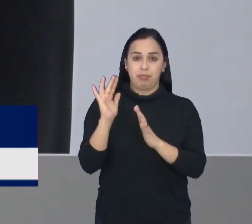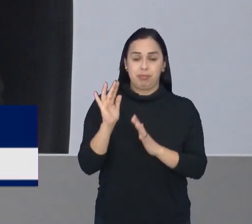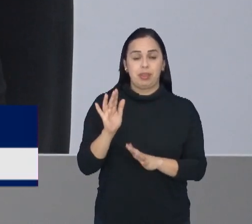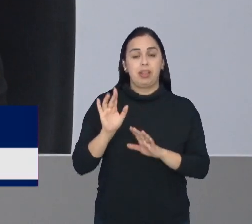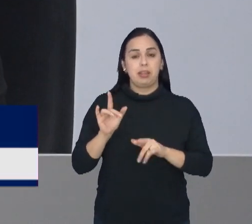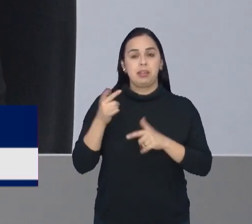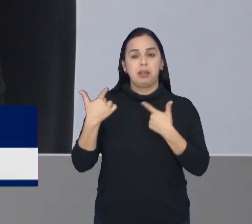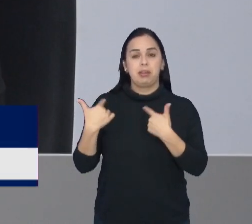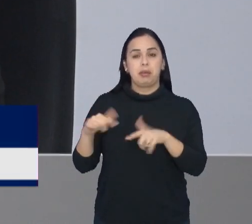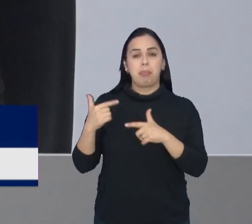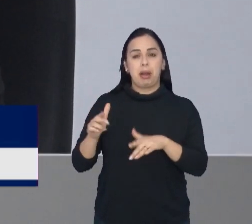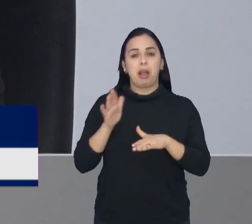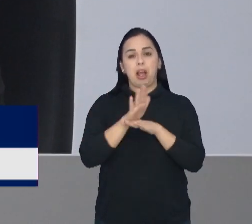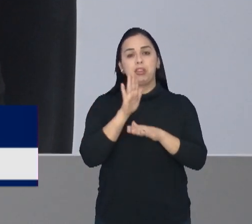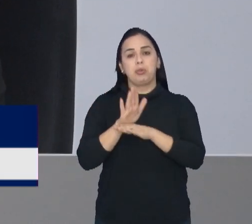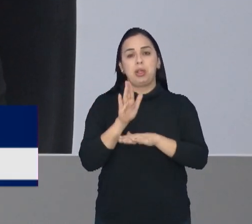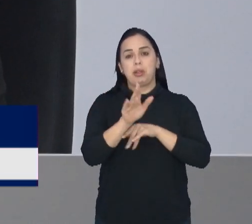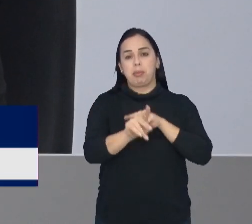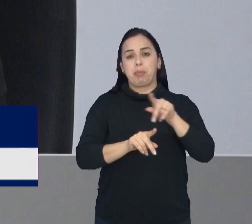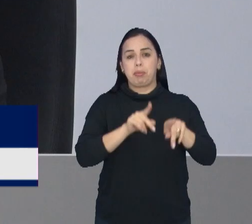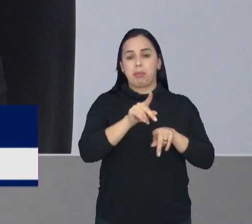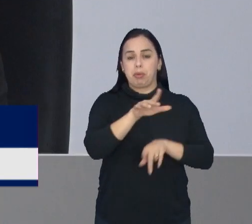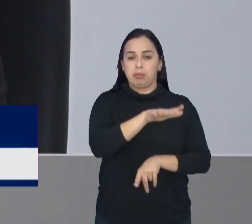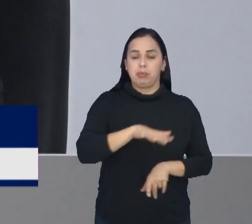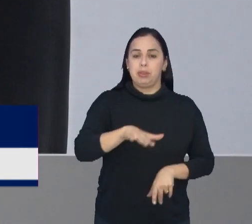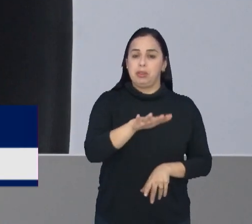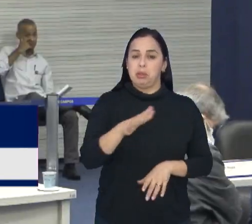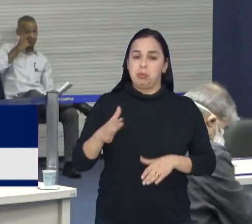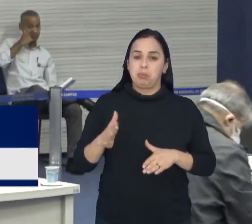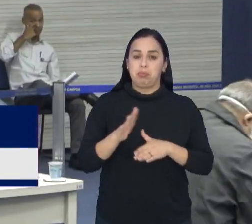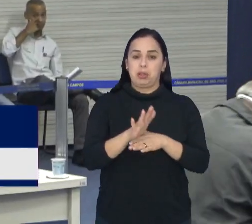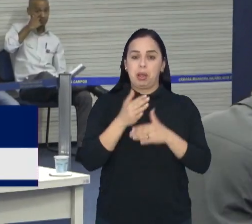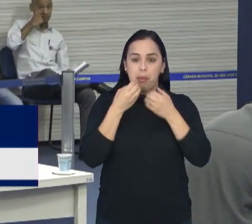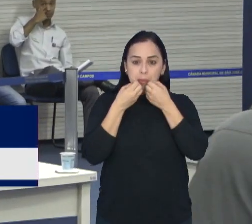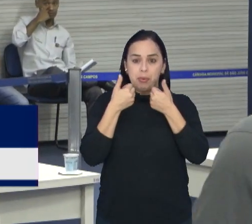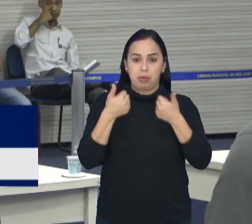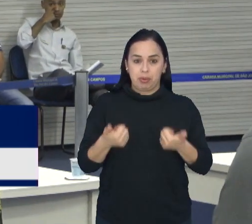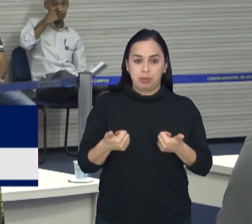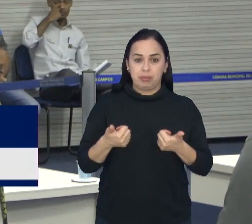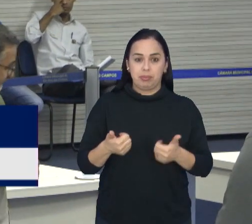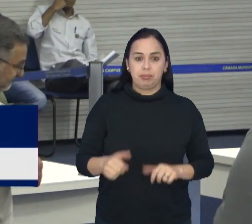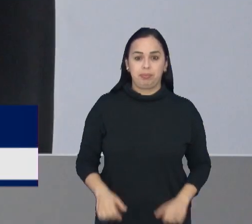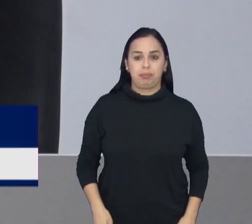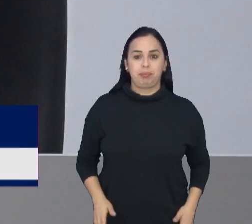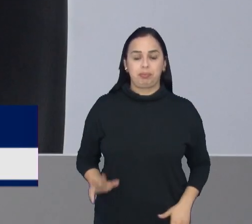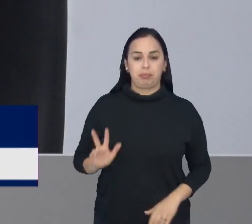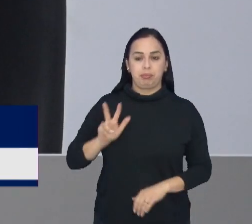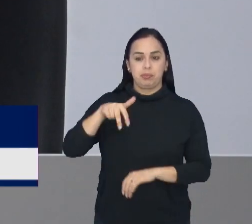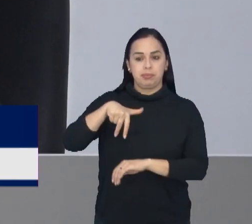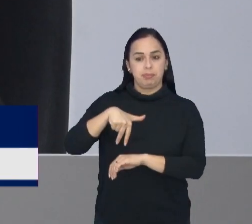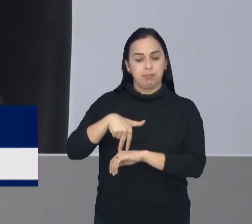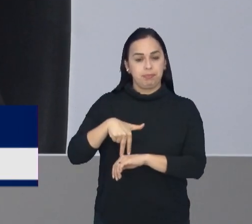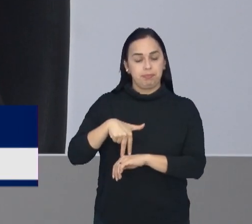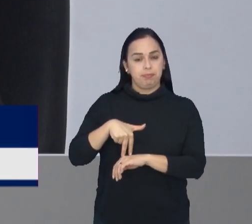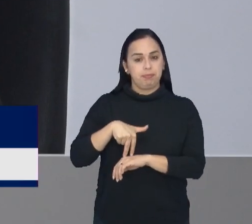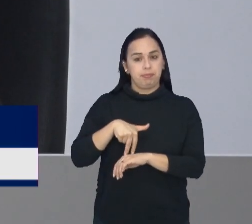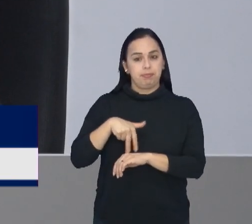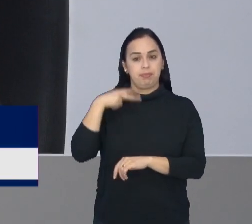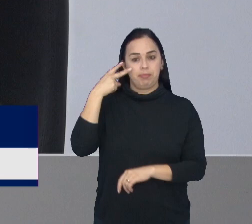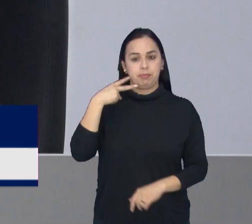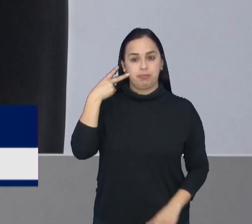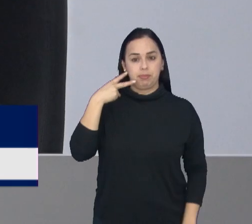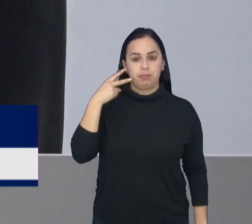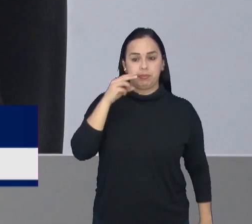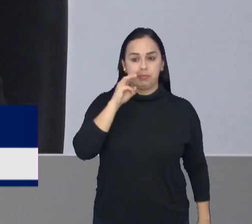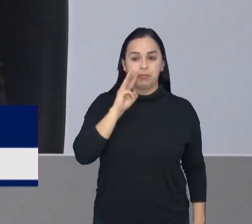Sempre trabalhar para a população, fazer o bem, isso é bom para a nossa cidade e bom para o ser humano. Com a palavra, o vereador